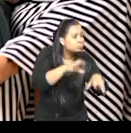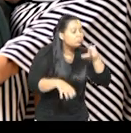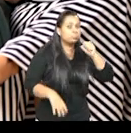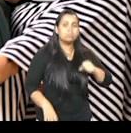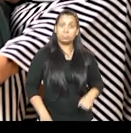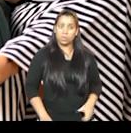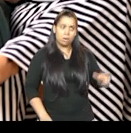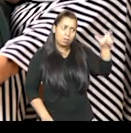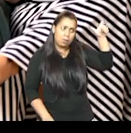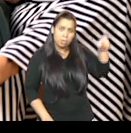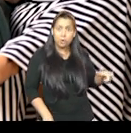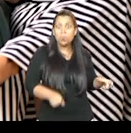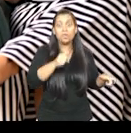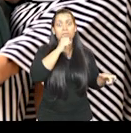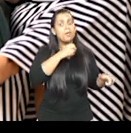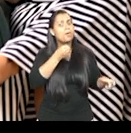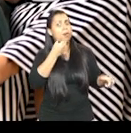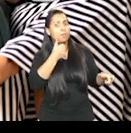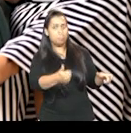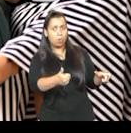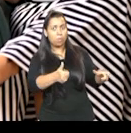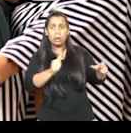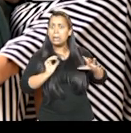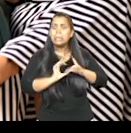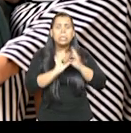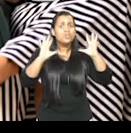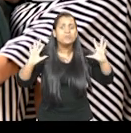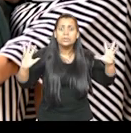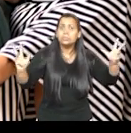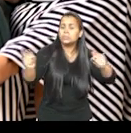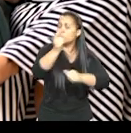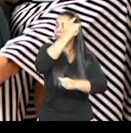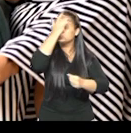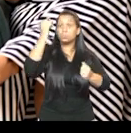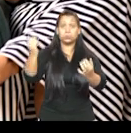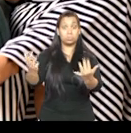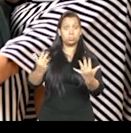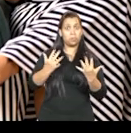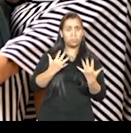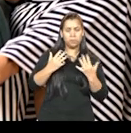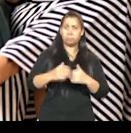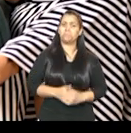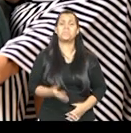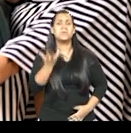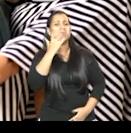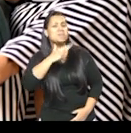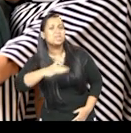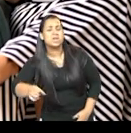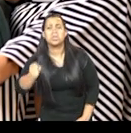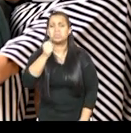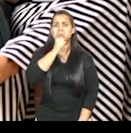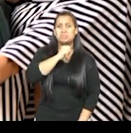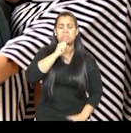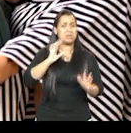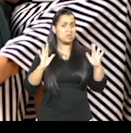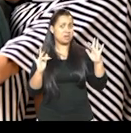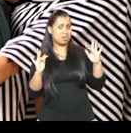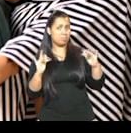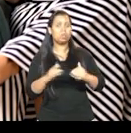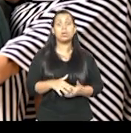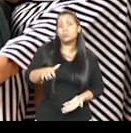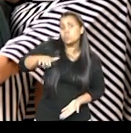era o velhinho que o seu jardim era aberto a todos, crianças, velhos, namorados, adultos